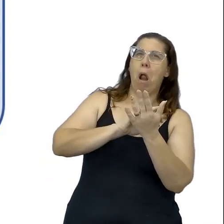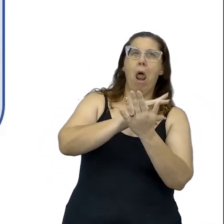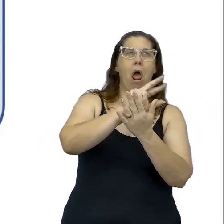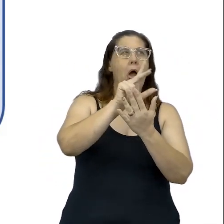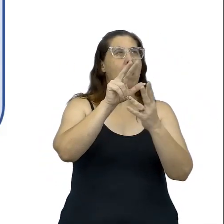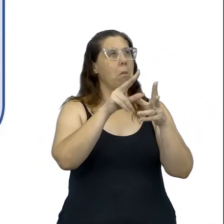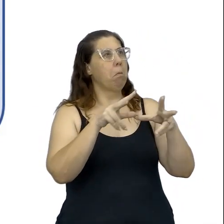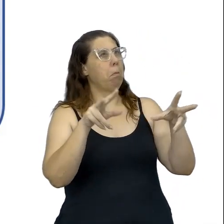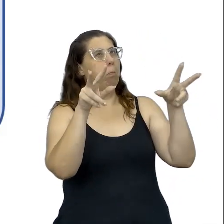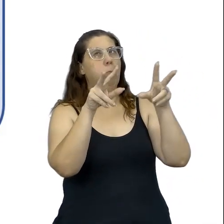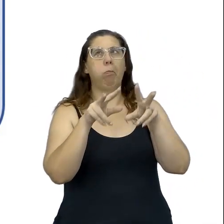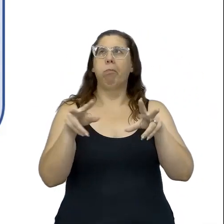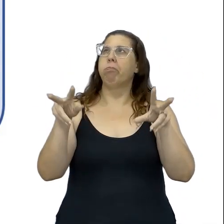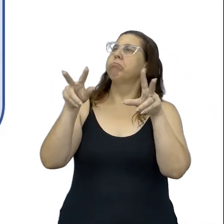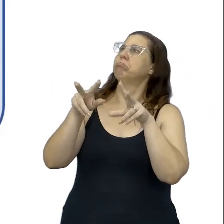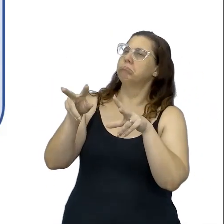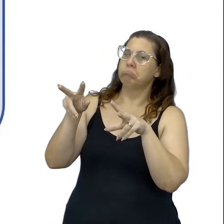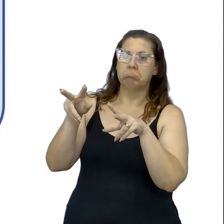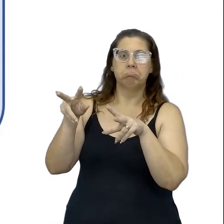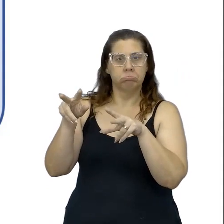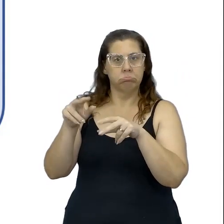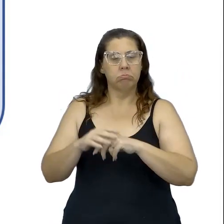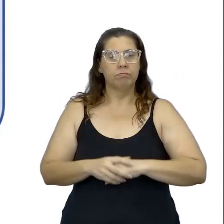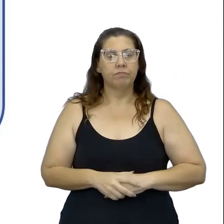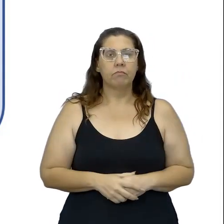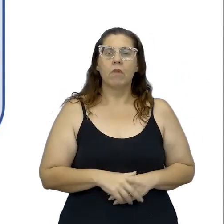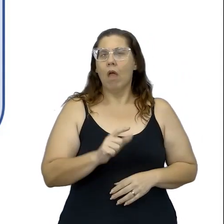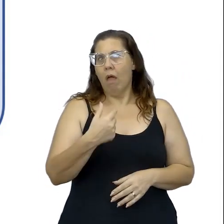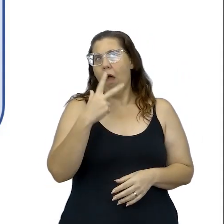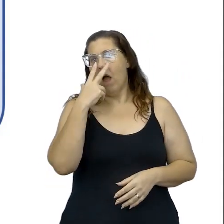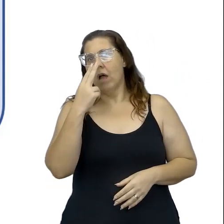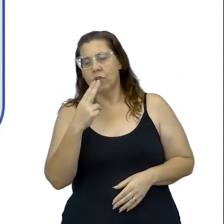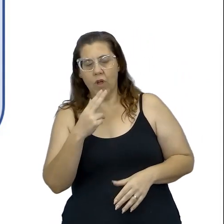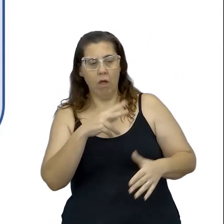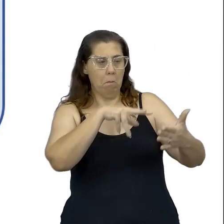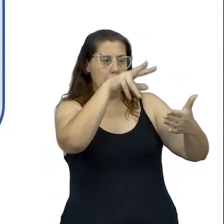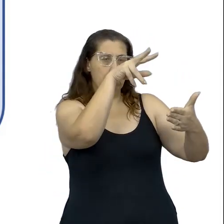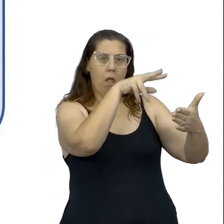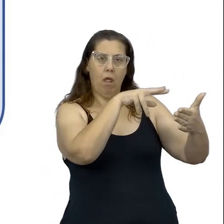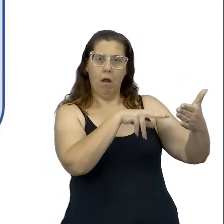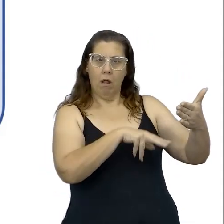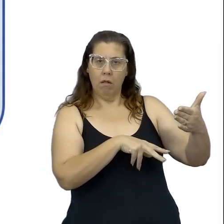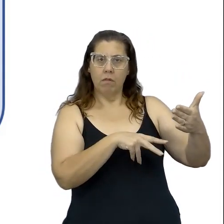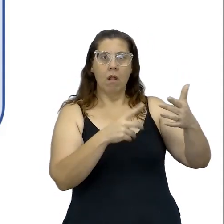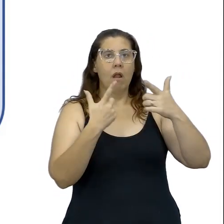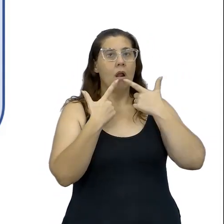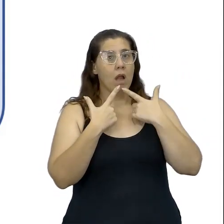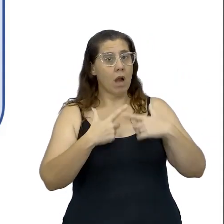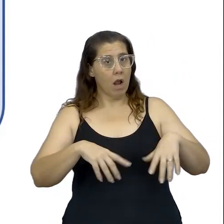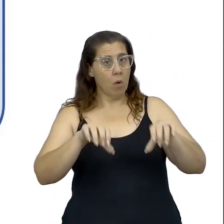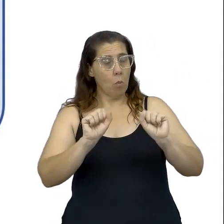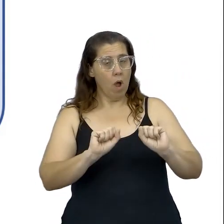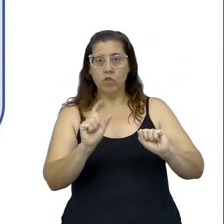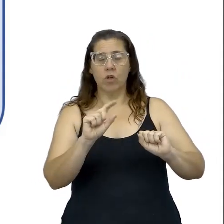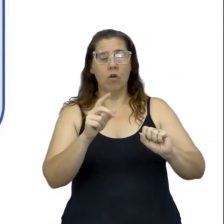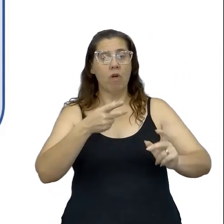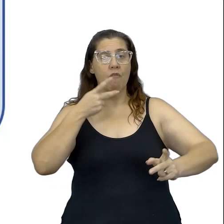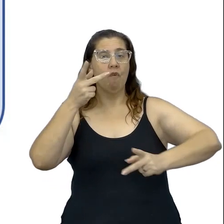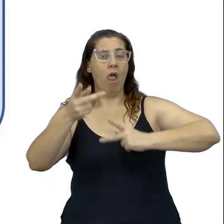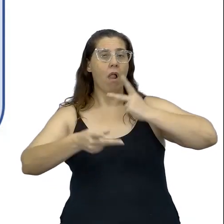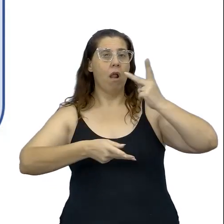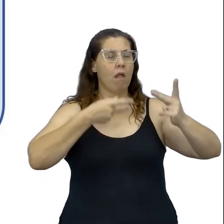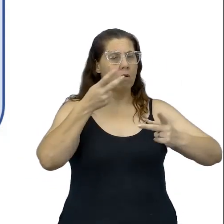dos equívocos, segundo Santa Ela, é acreditar que a leitura de linguagens não verbais pode ter o